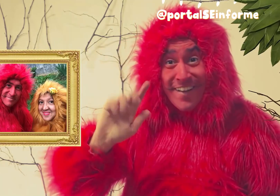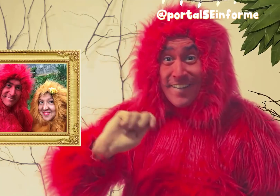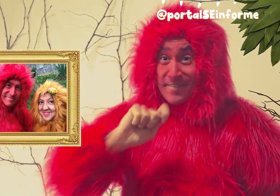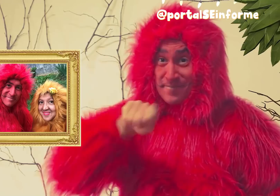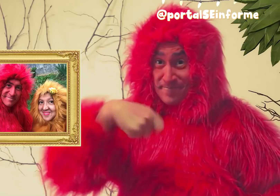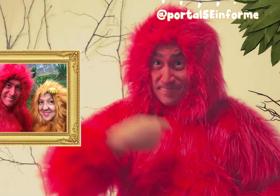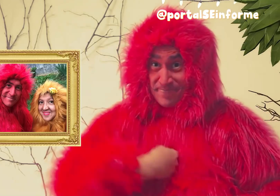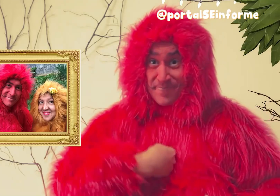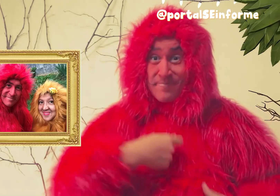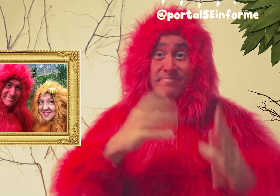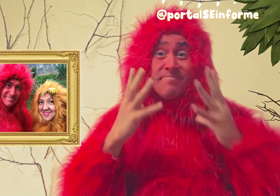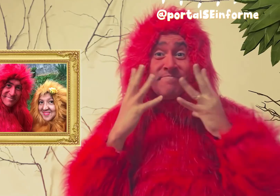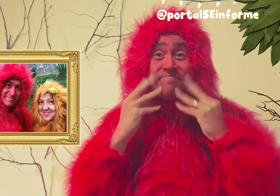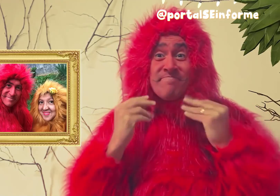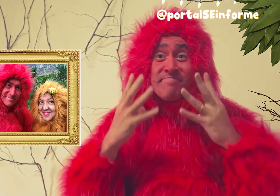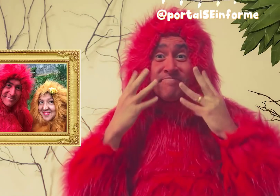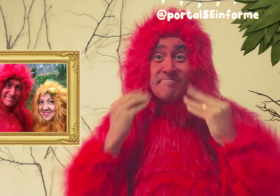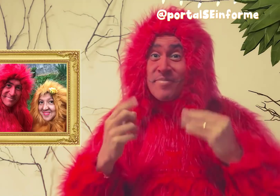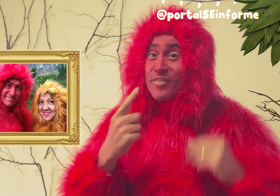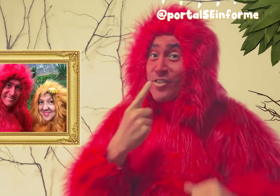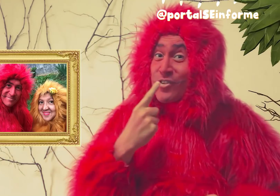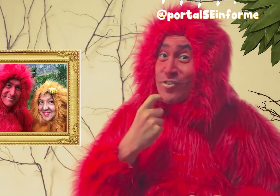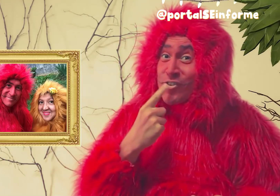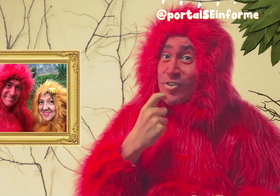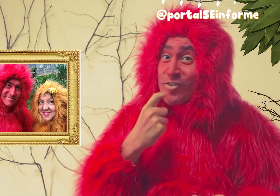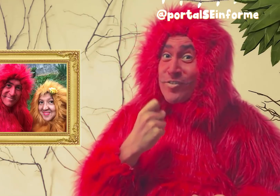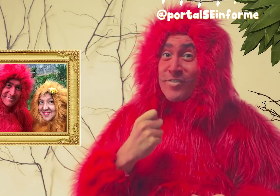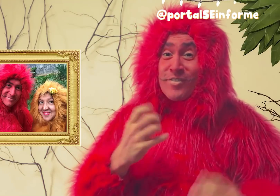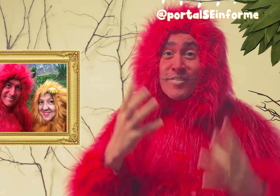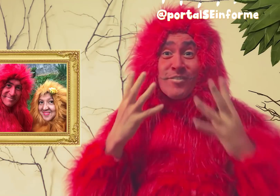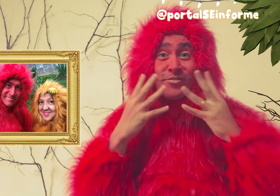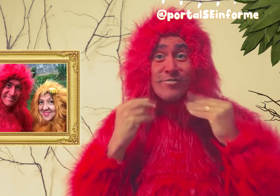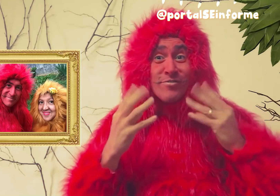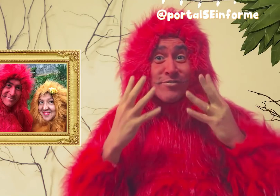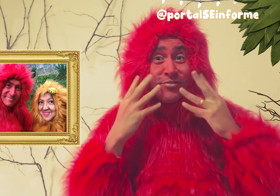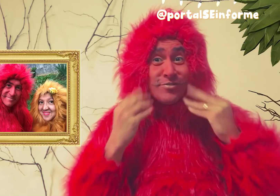Oi, meu sinal é esse, medonho,